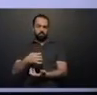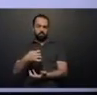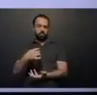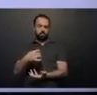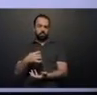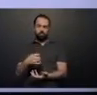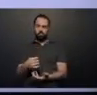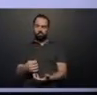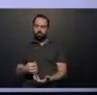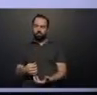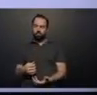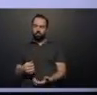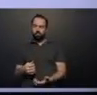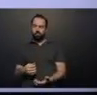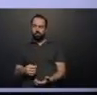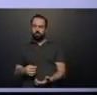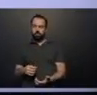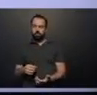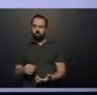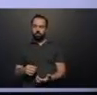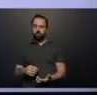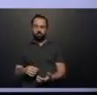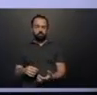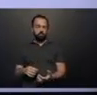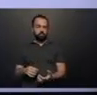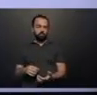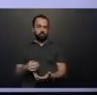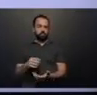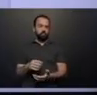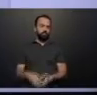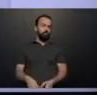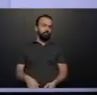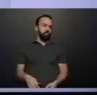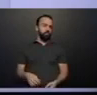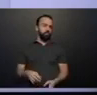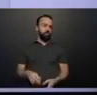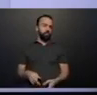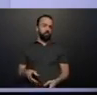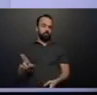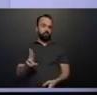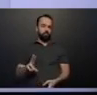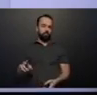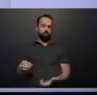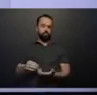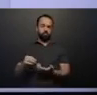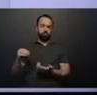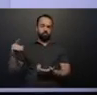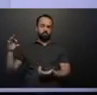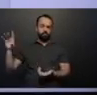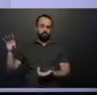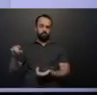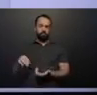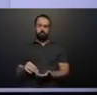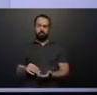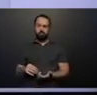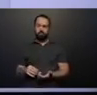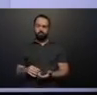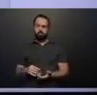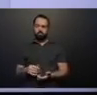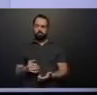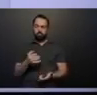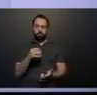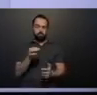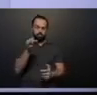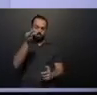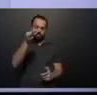também, utilizado principalmente para filtração a vácuo. Nós temos aqui as pipetas volumétricas, é um